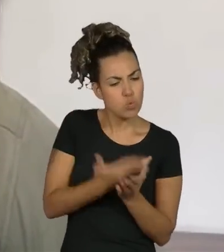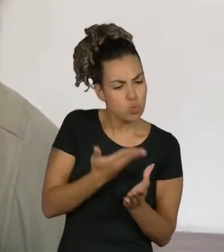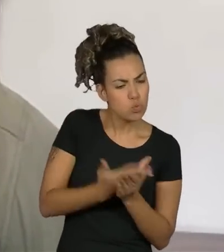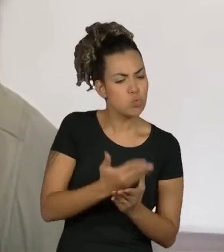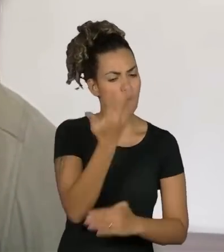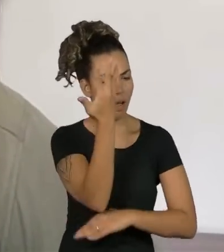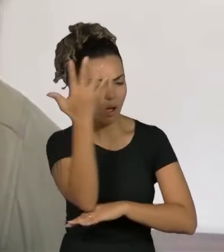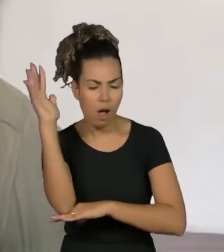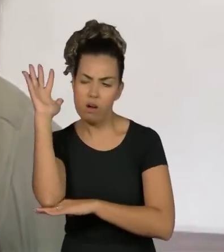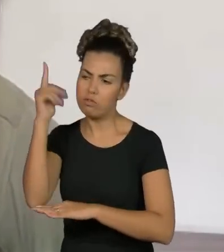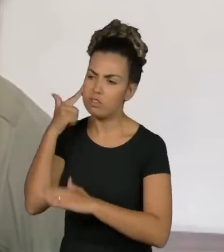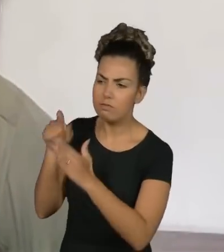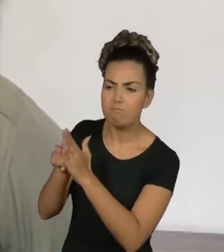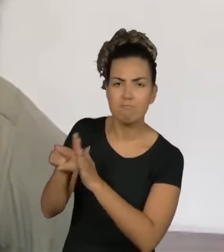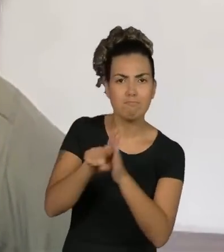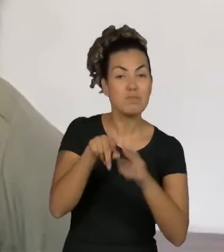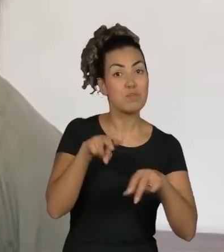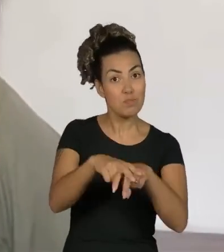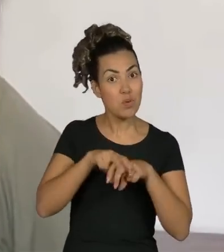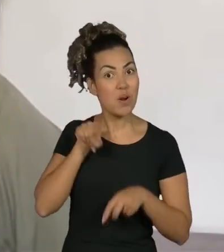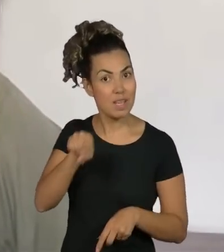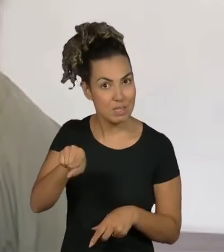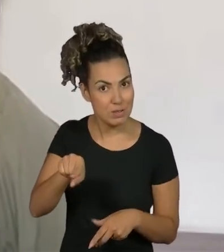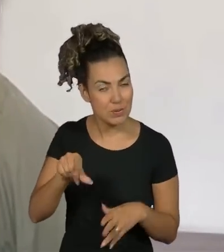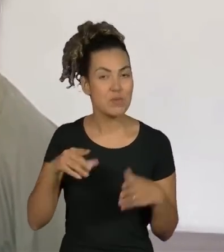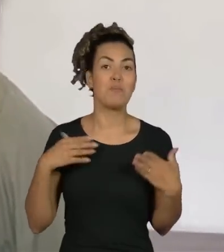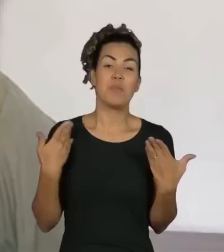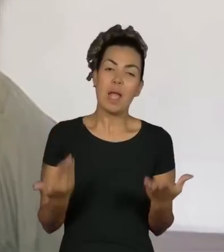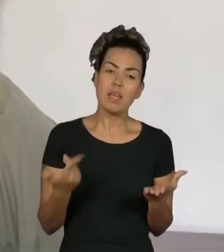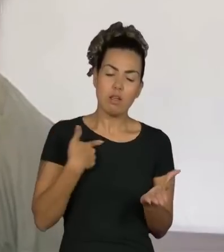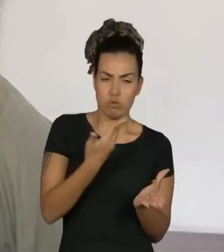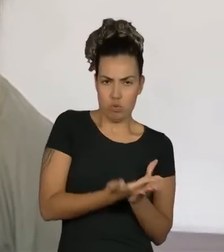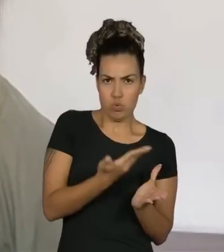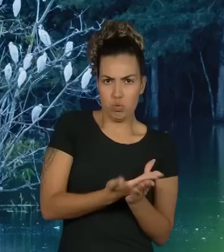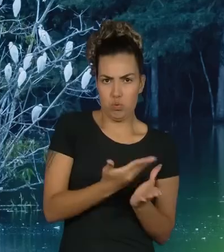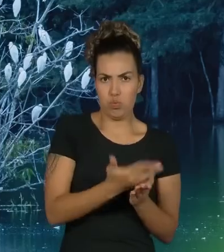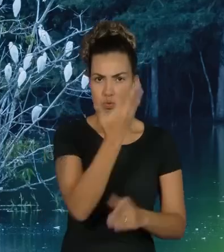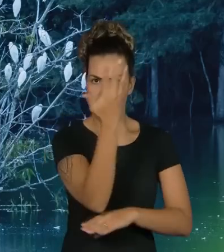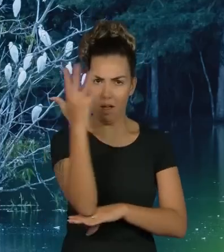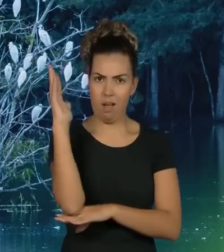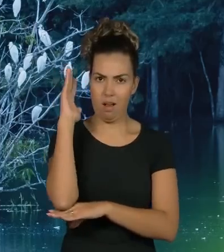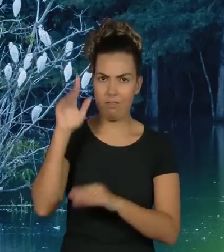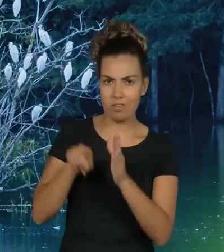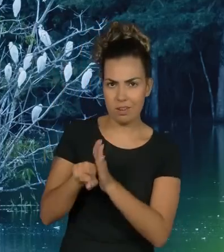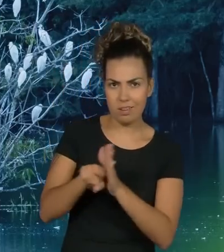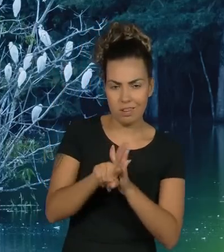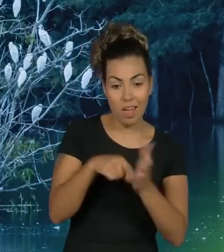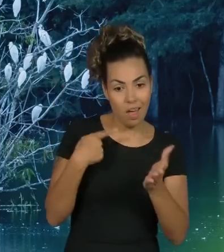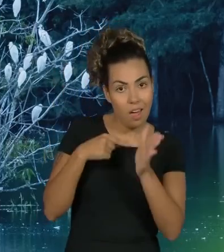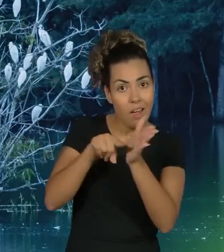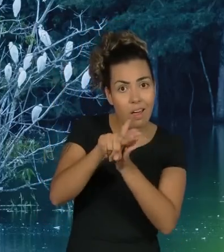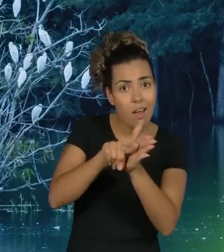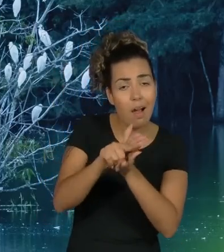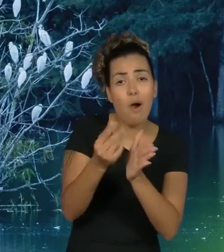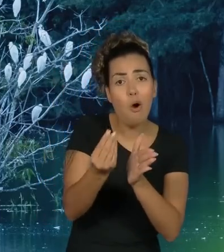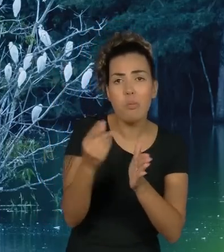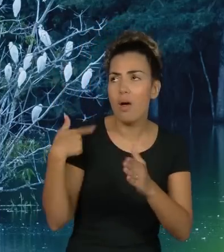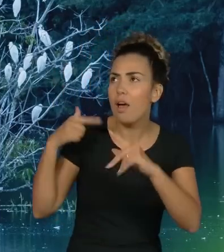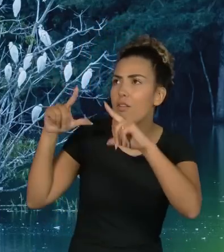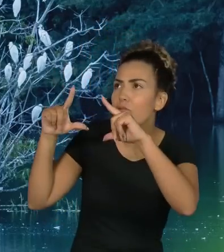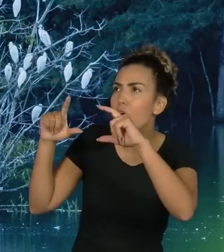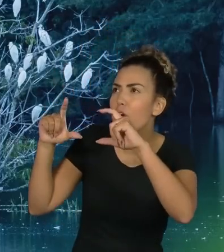ecologia. E durante esse curso de ecologia eu fui descobrindo a fotografia, virei guia, eu